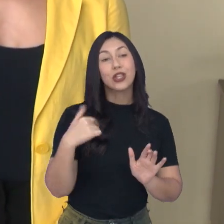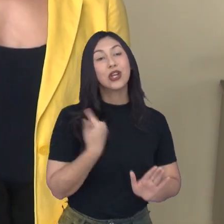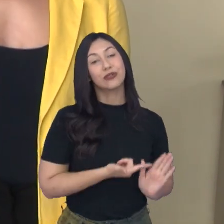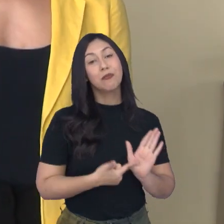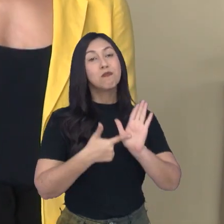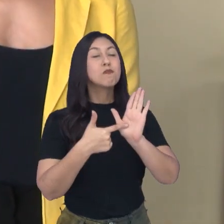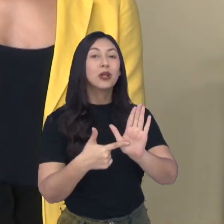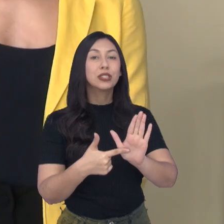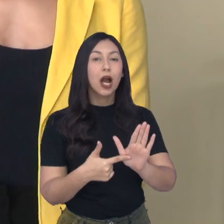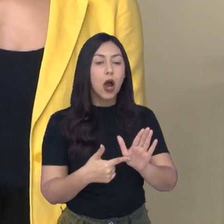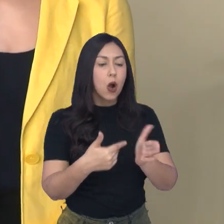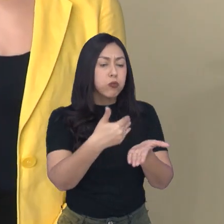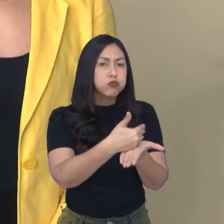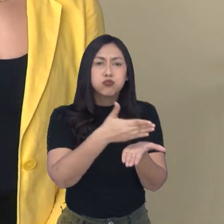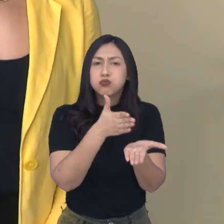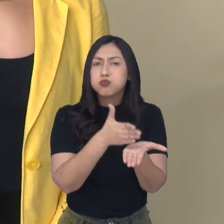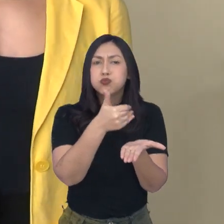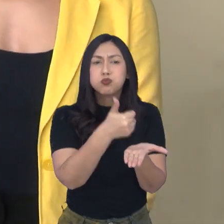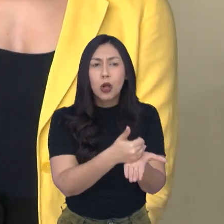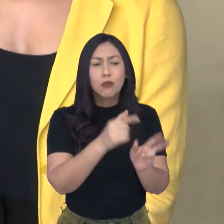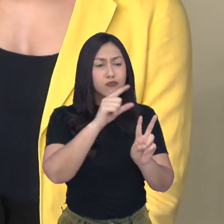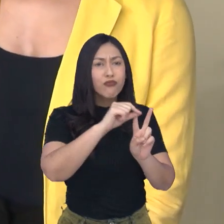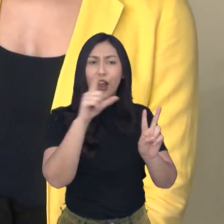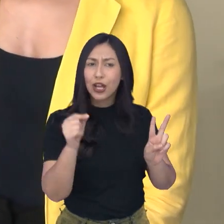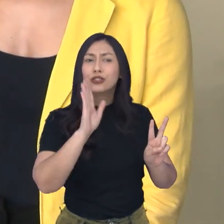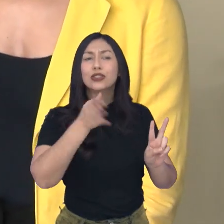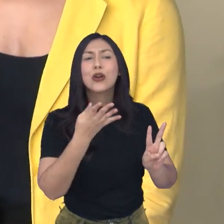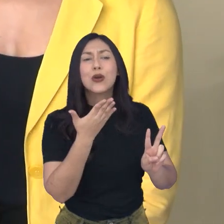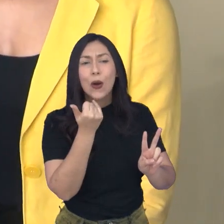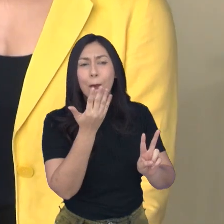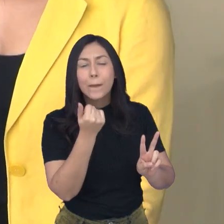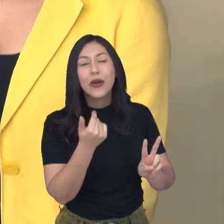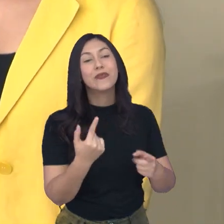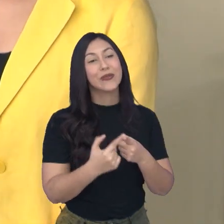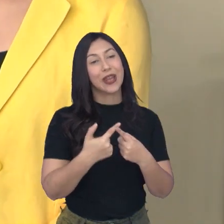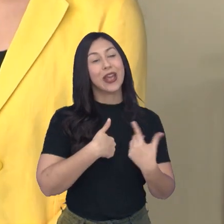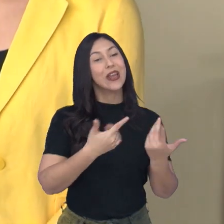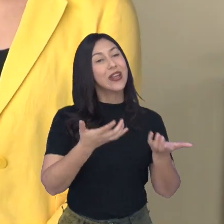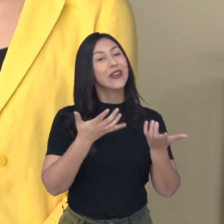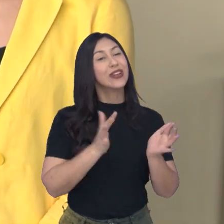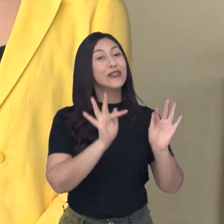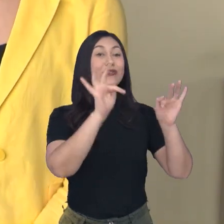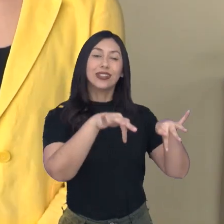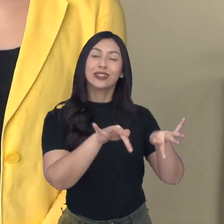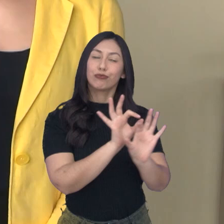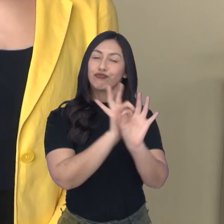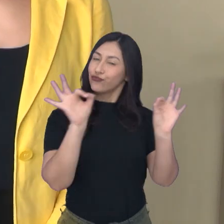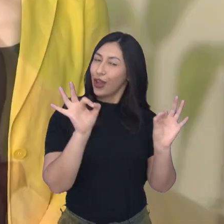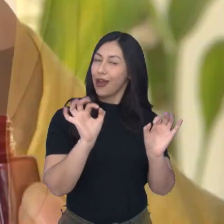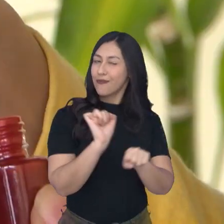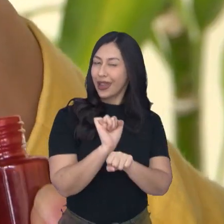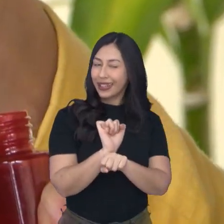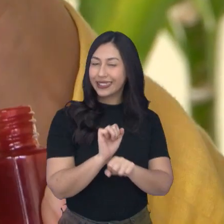sobre brownie vegano. Você já comeu, Fernanda? Porque eu quero encerrar esse programa, esse quadro, em grande estilo, né? Então, até daqui a